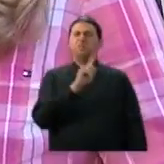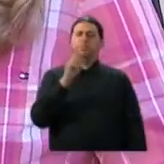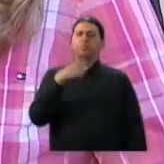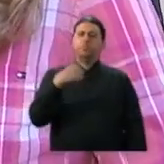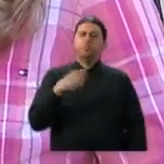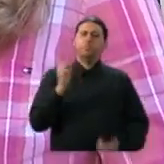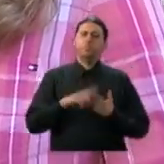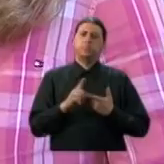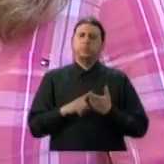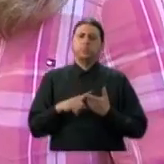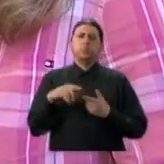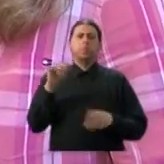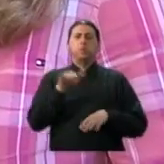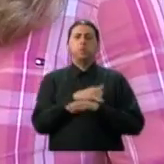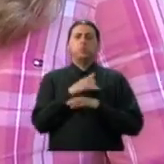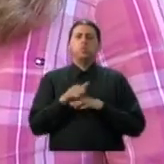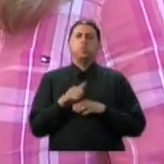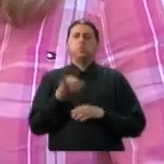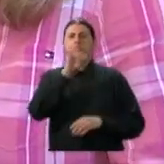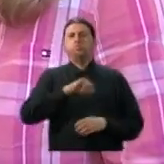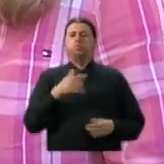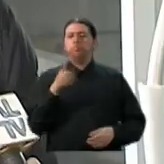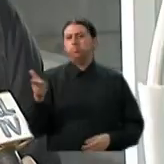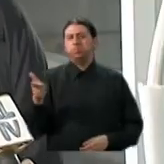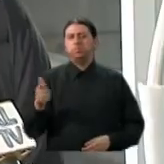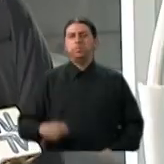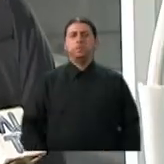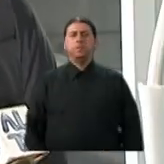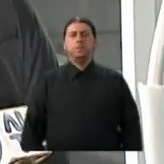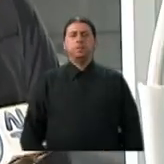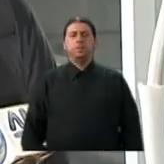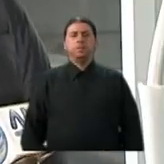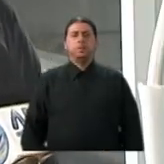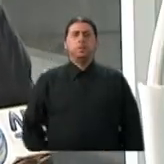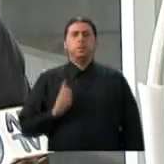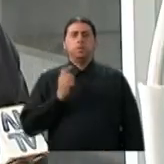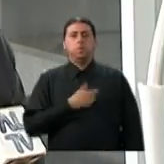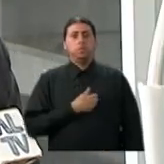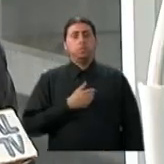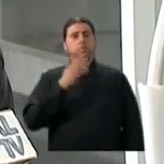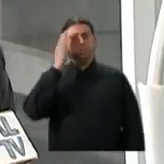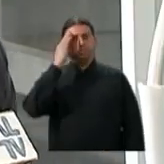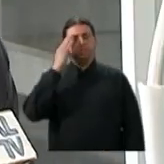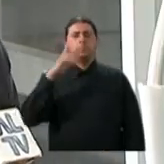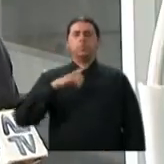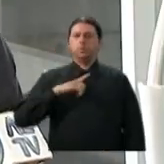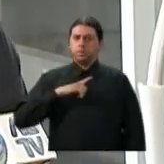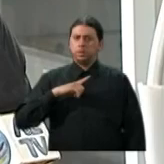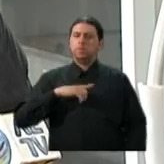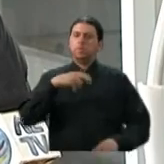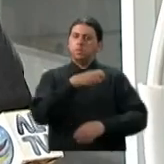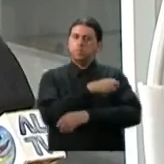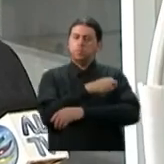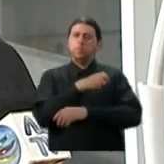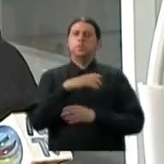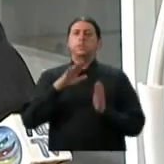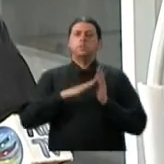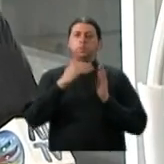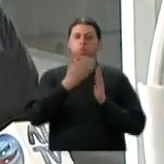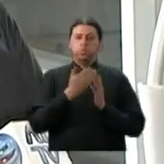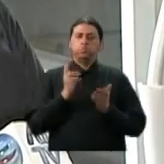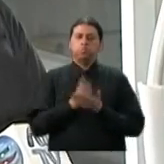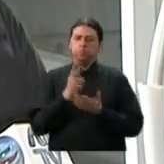tomar porque não está acontecendo, então não é importante. A gente tem as vacinas de rotina, né? Que a princípio elas